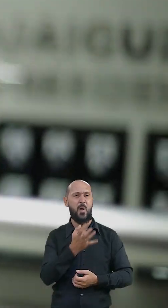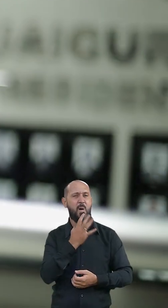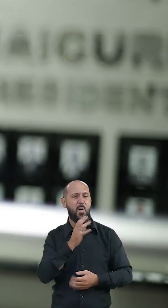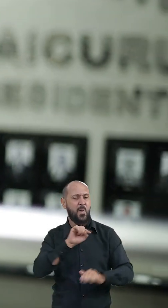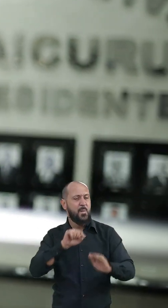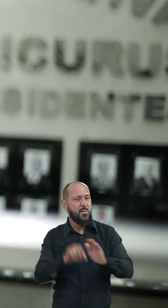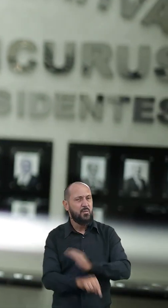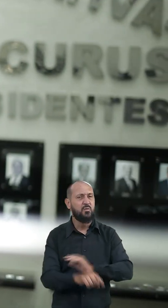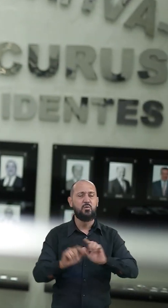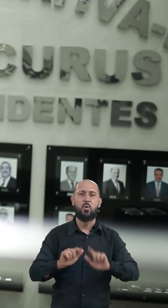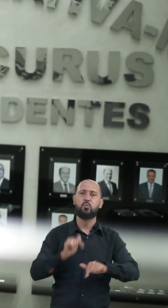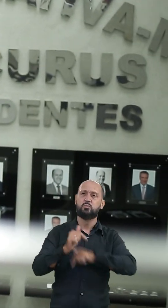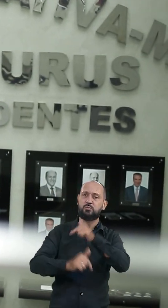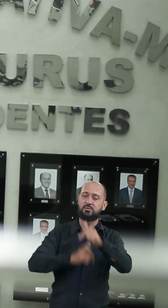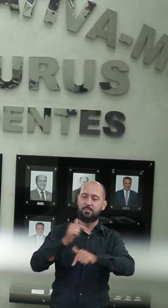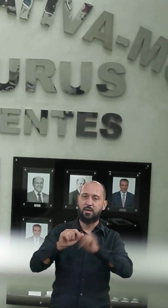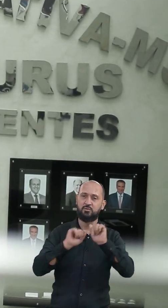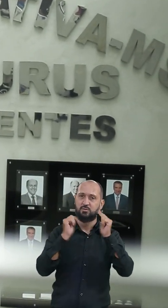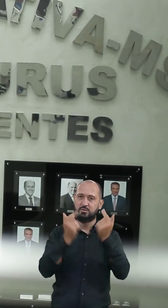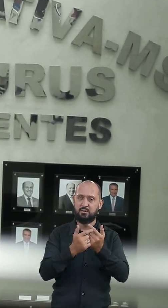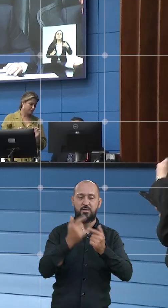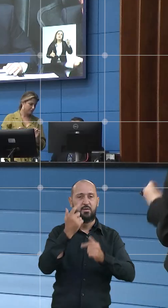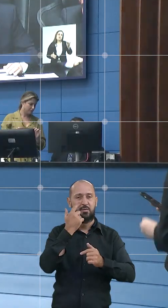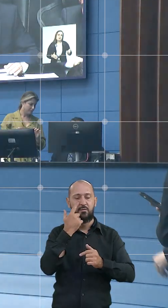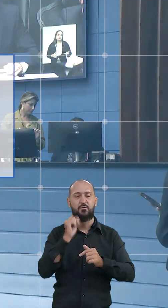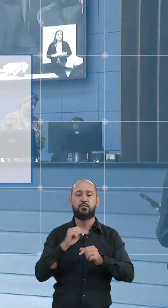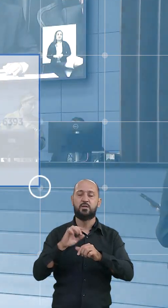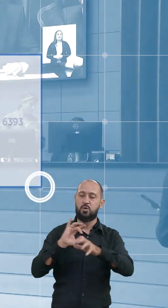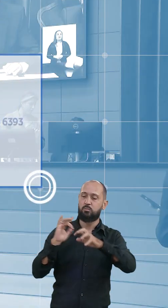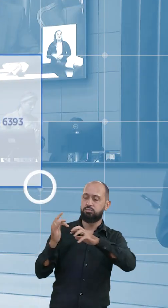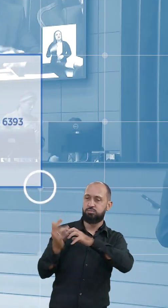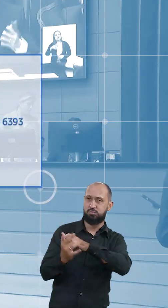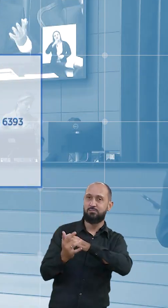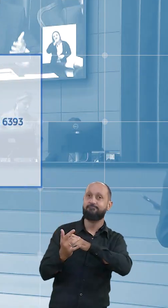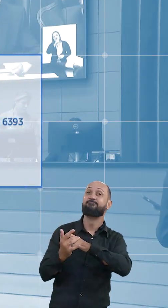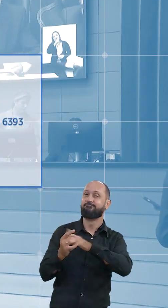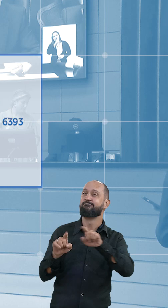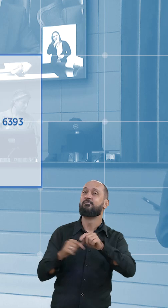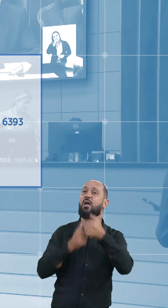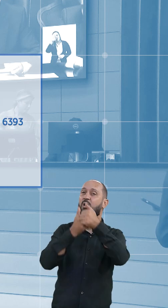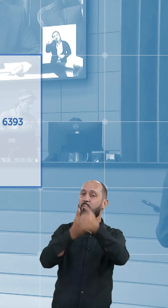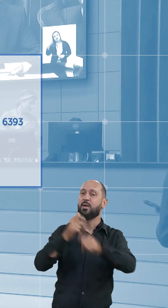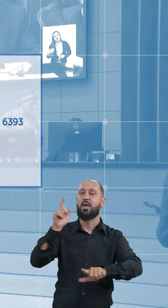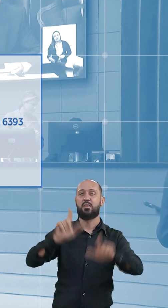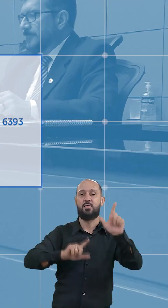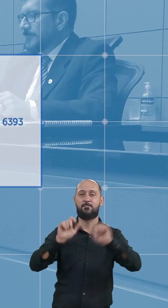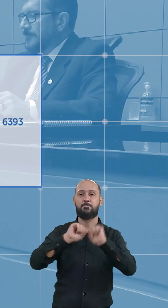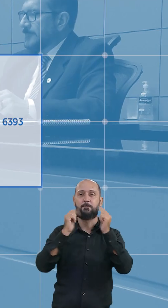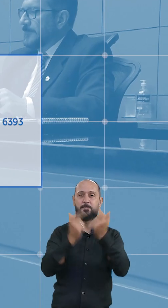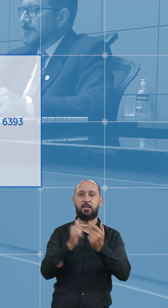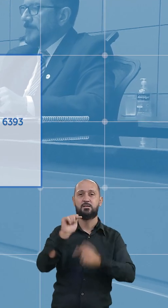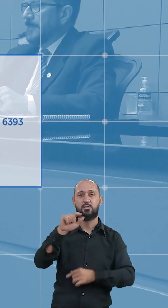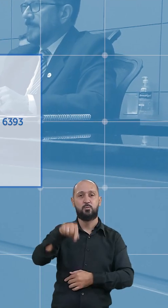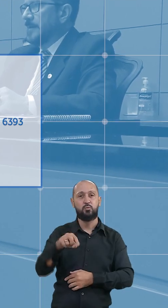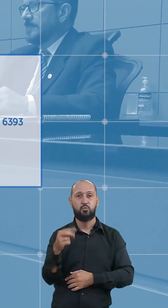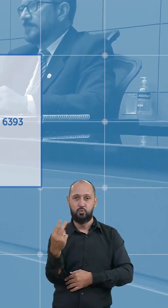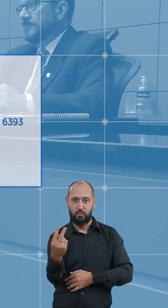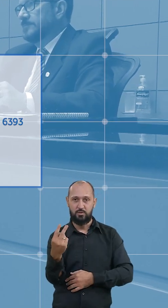Para conhecer mais ações da sua Casa de Leis, acesse nossas mídias sociais e acompanhe a TV Assembleia pelo